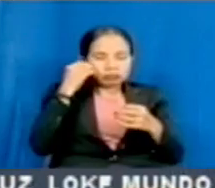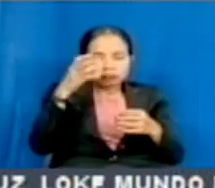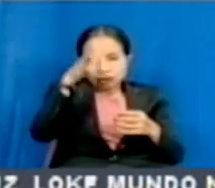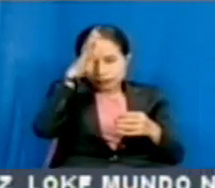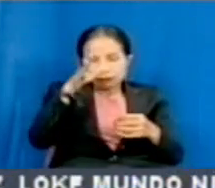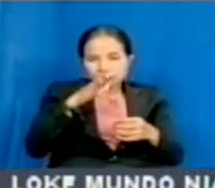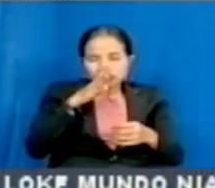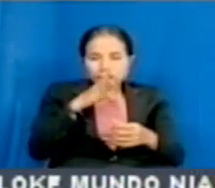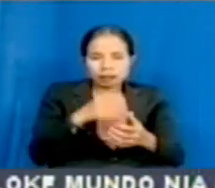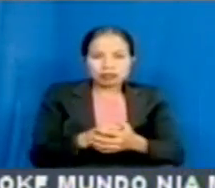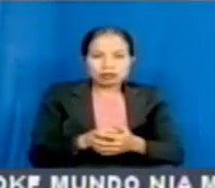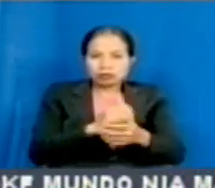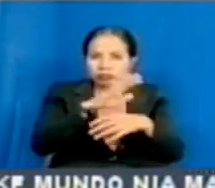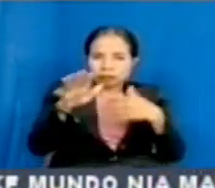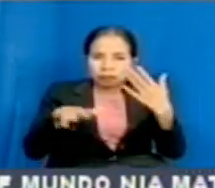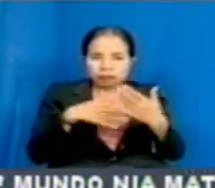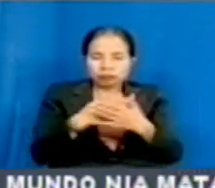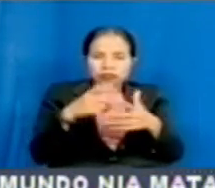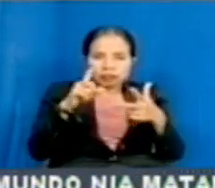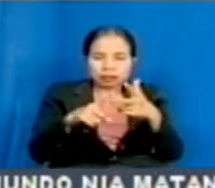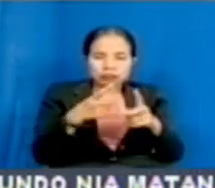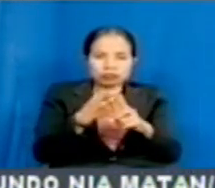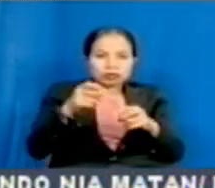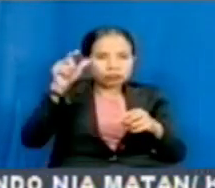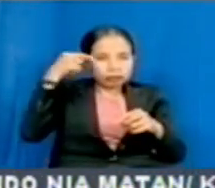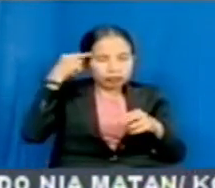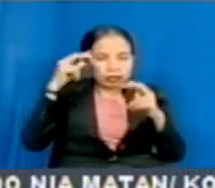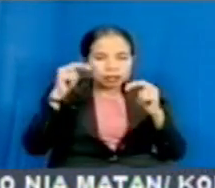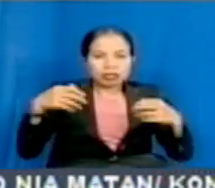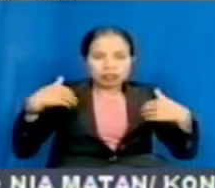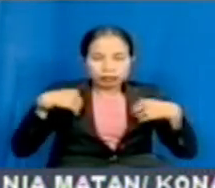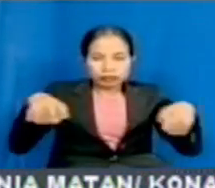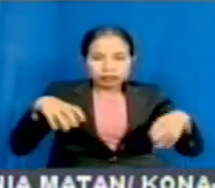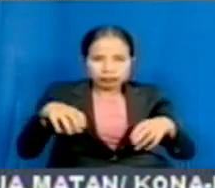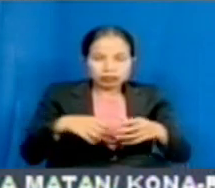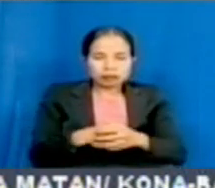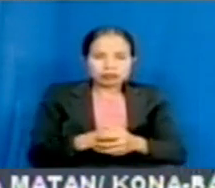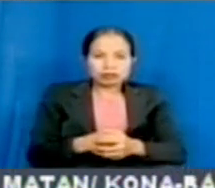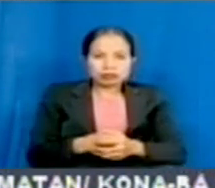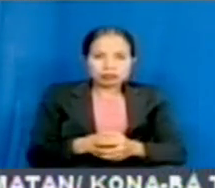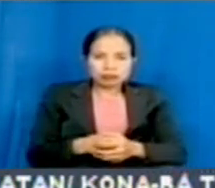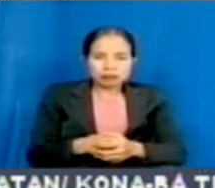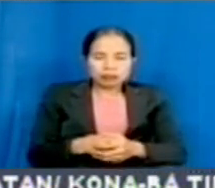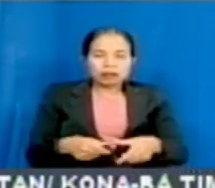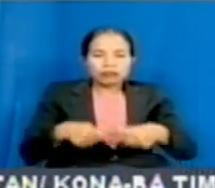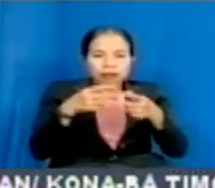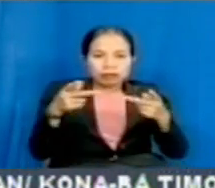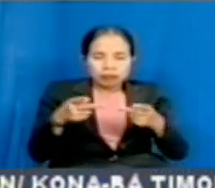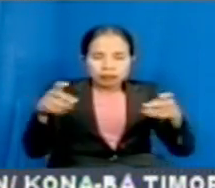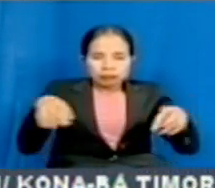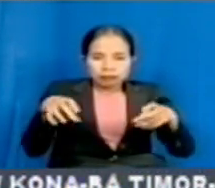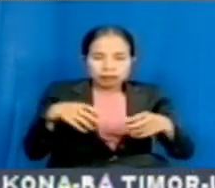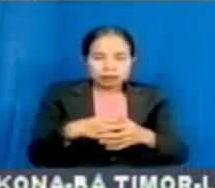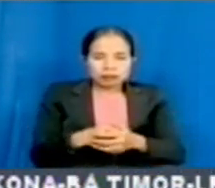aman, e boa de senhoto. E a terceira, os parte do governo, tem que ser campo de trabalho para ato, e cria condições campo de